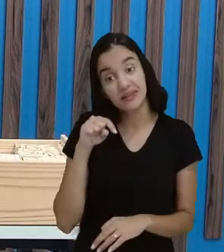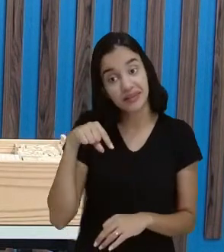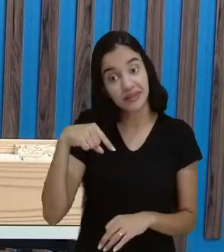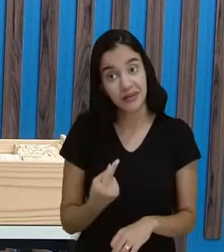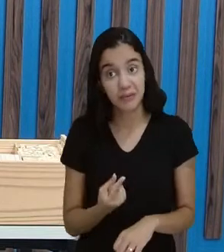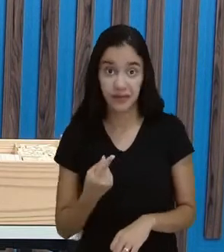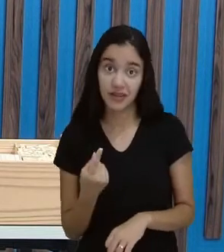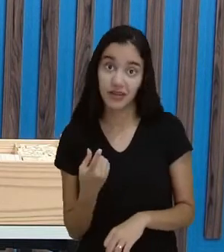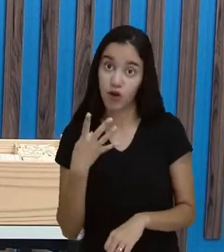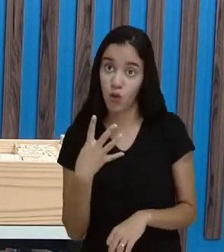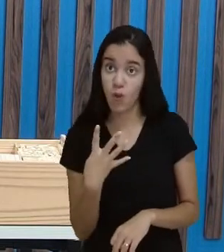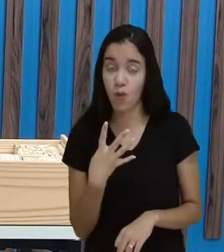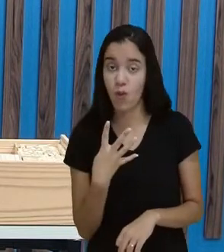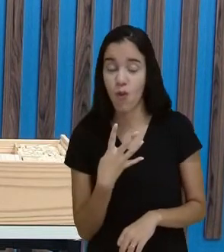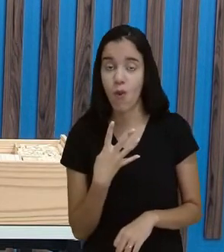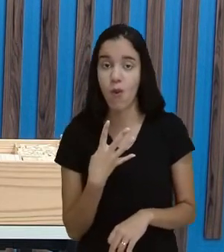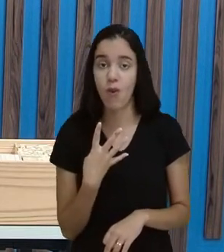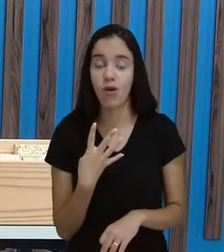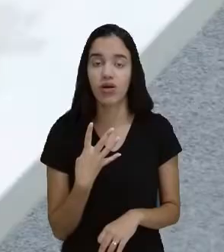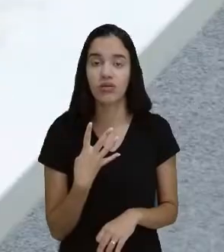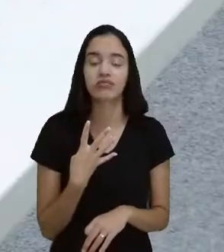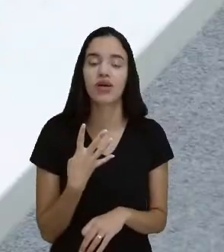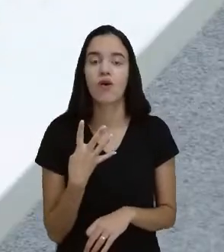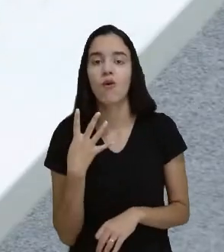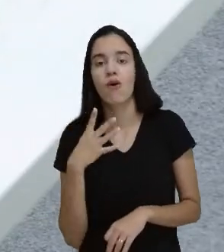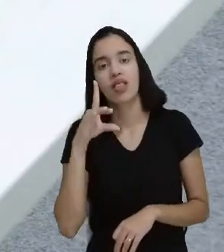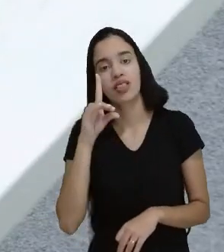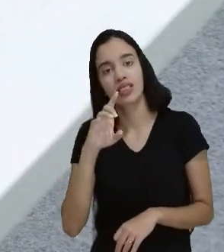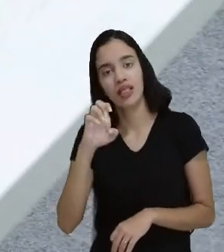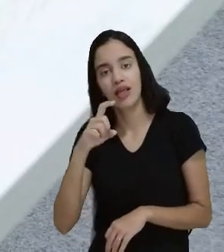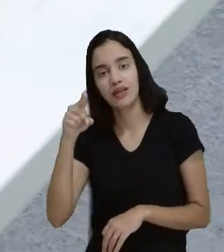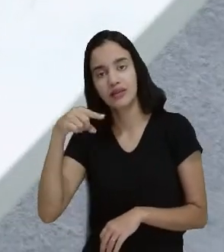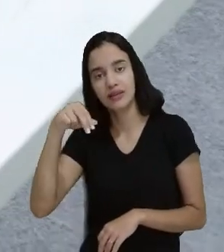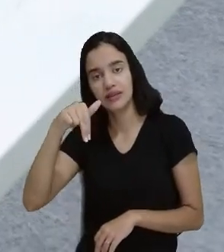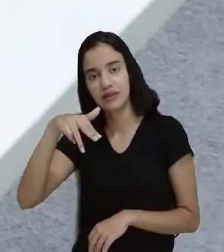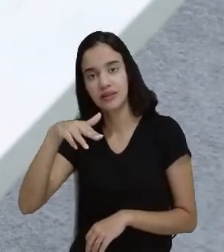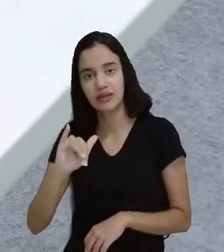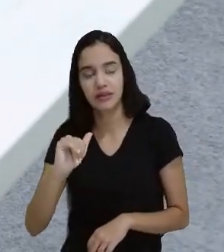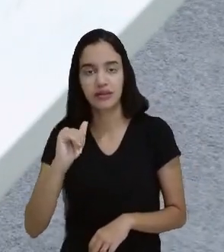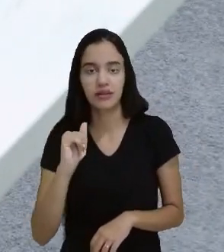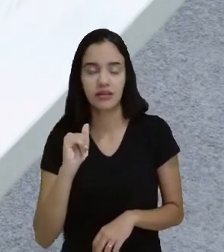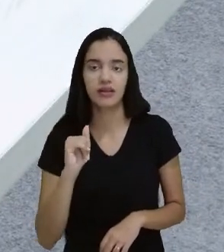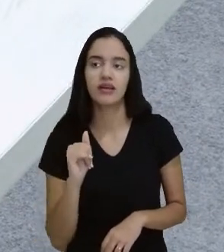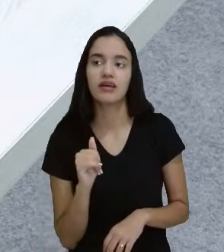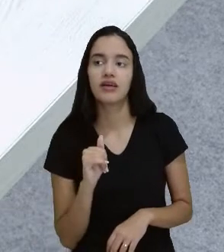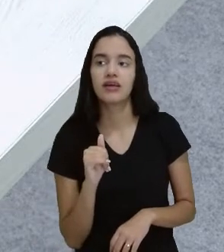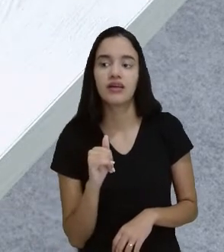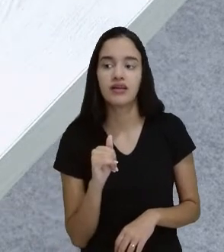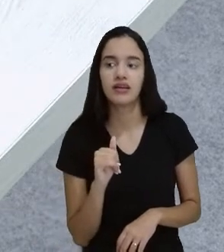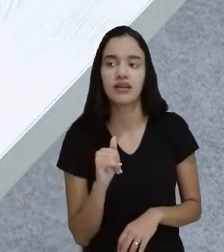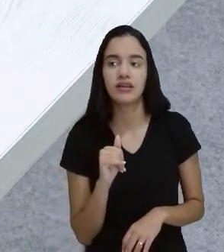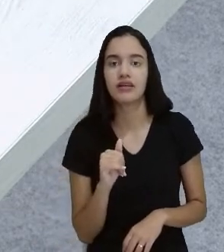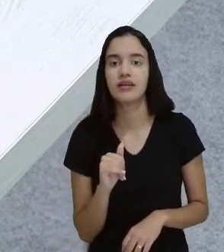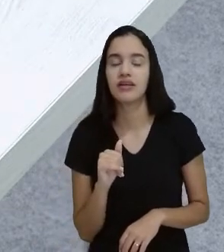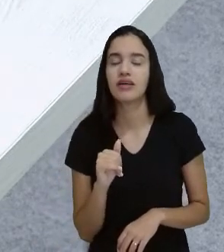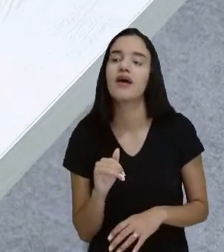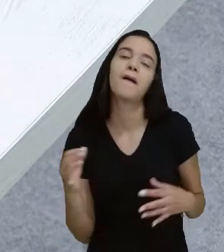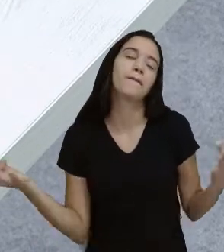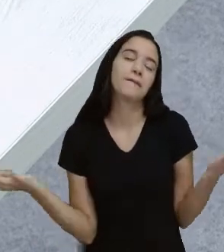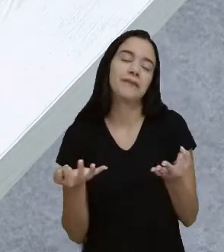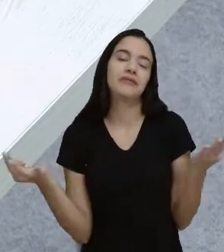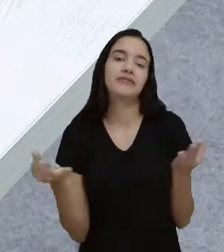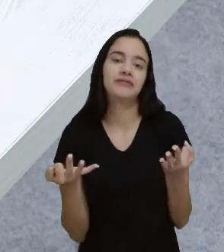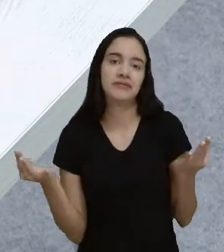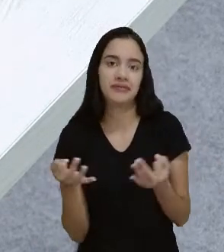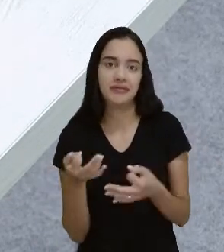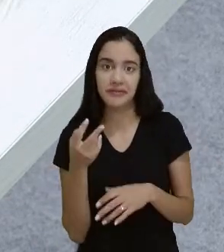do 40, que são 4 dezenas, você vai tirar uma dezena, que é 10, do 13. Perfeito,